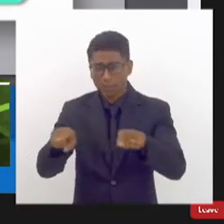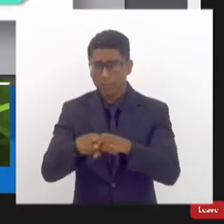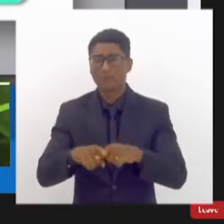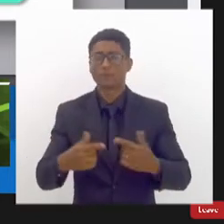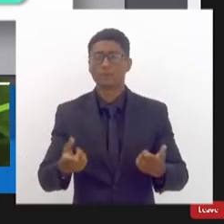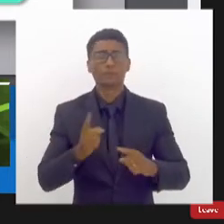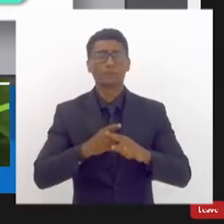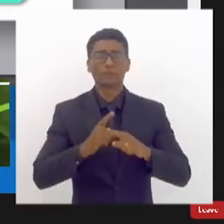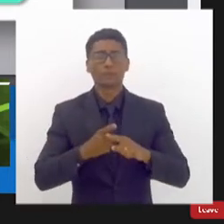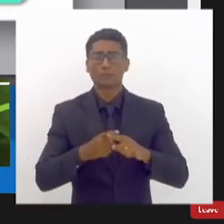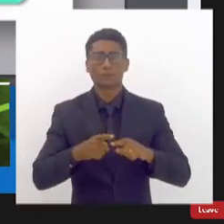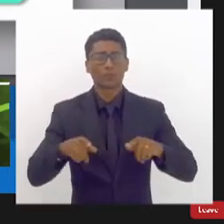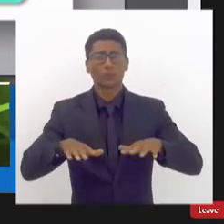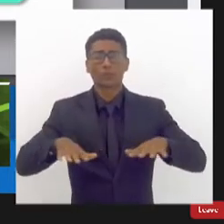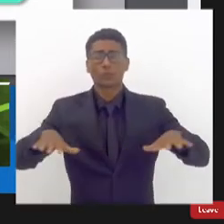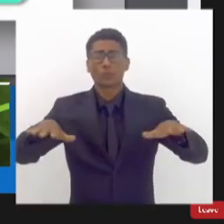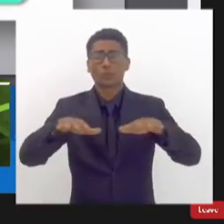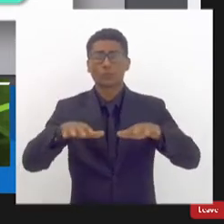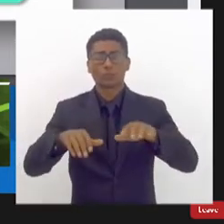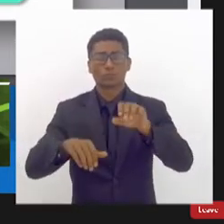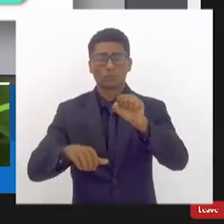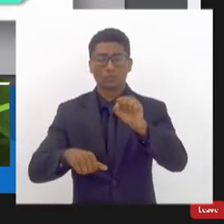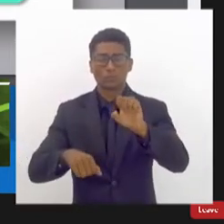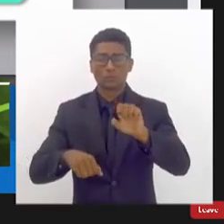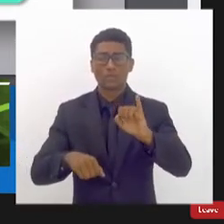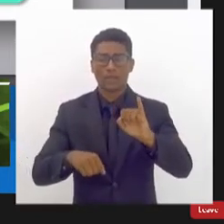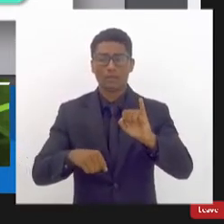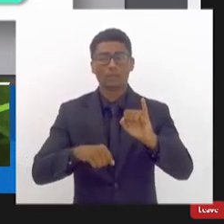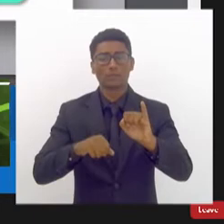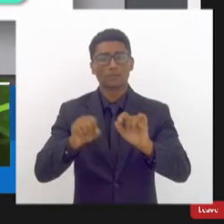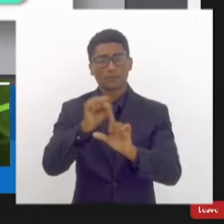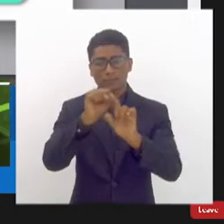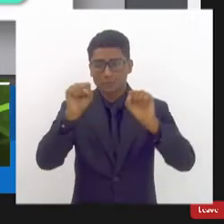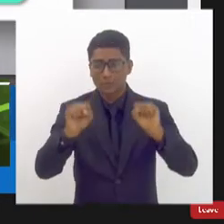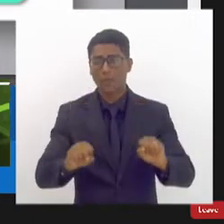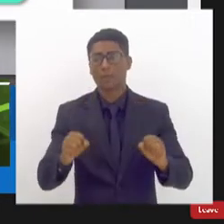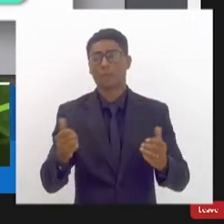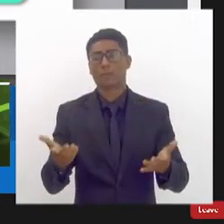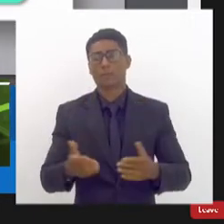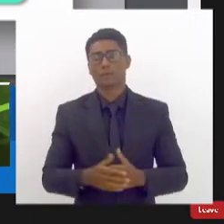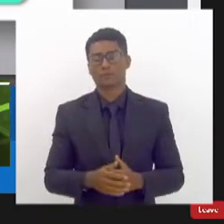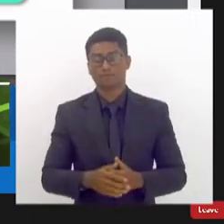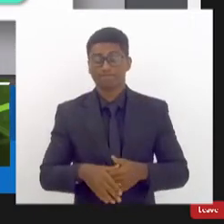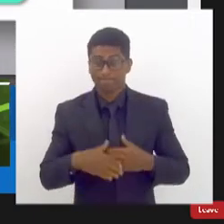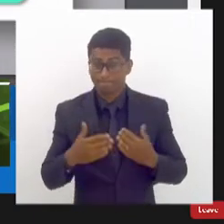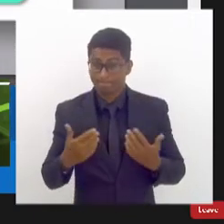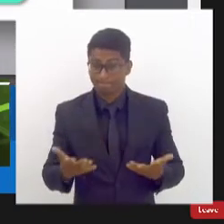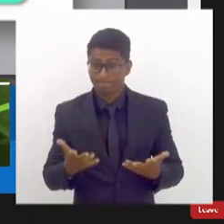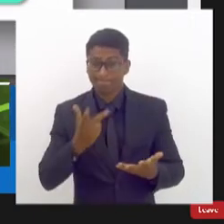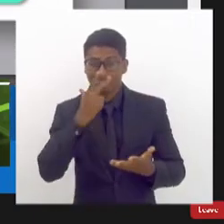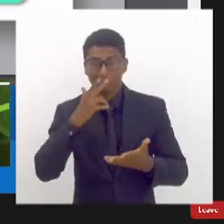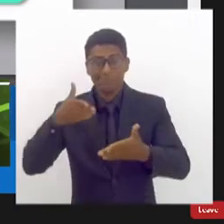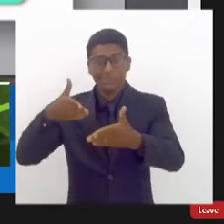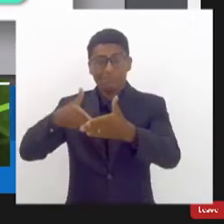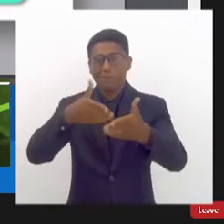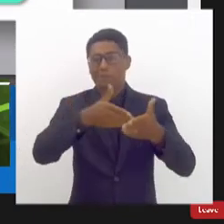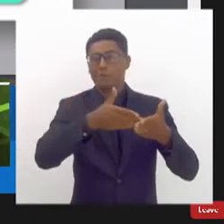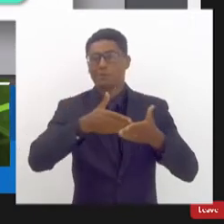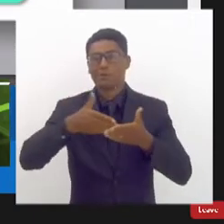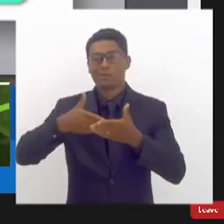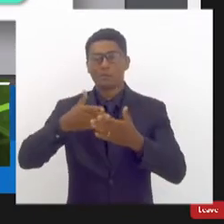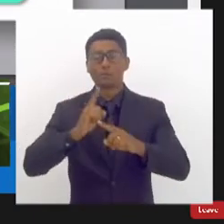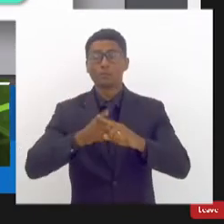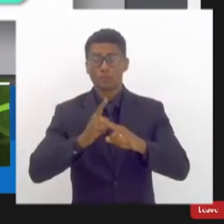tudo hoje tramita no processo SEI. Então, só para vocês terem uma ideia, acabou criando uma burocracia que o estudo